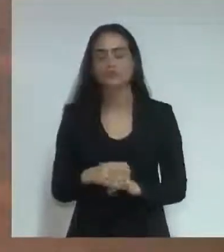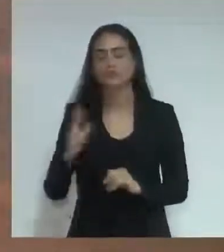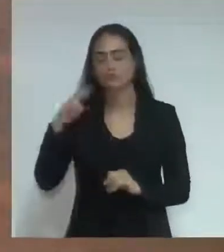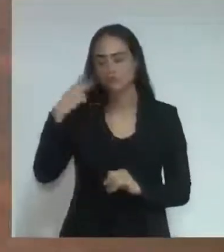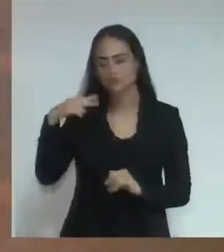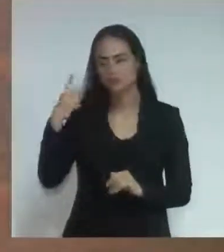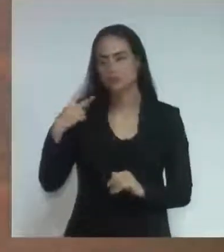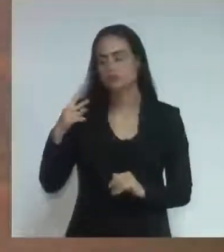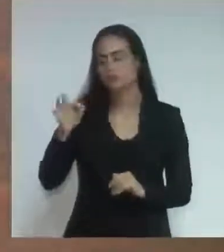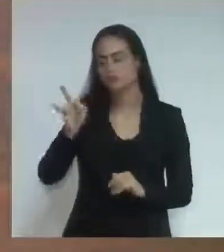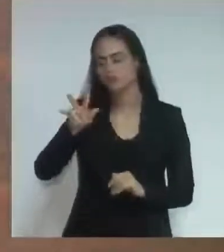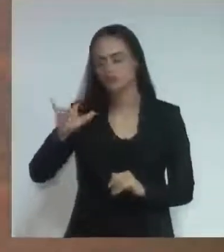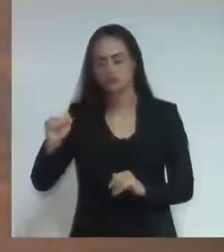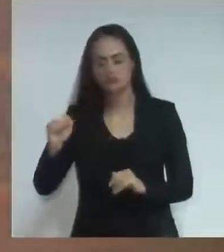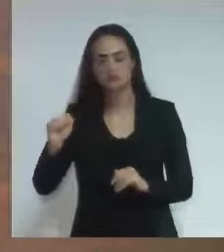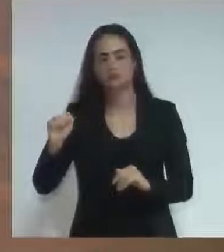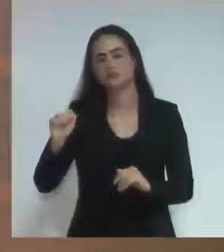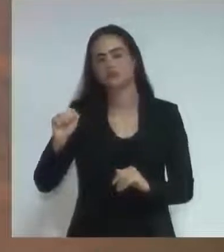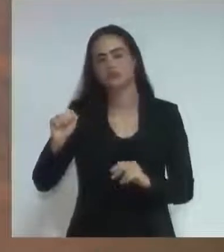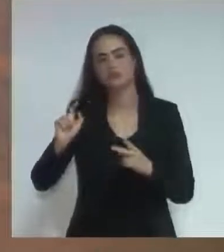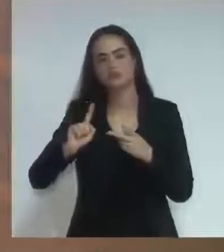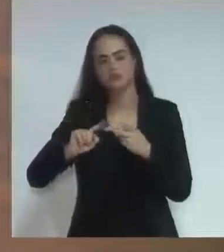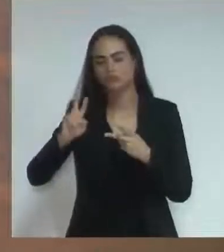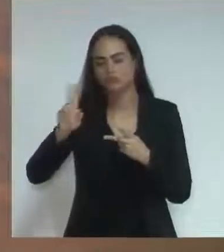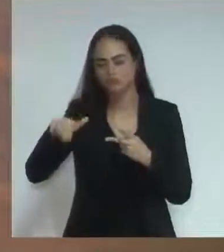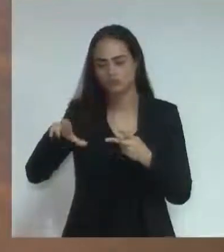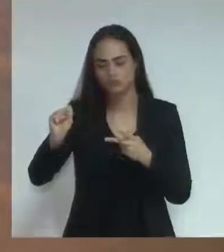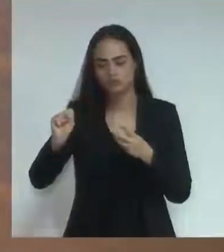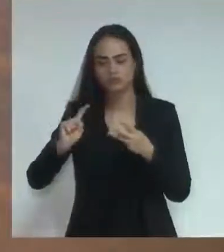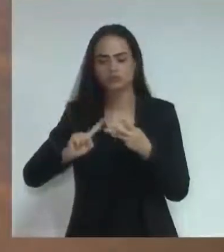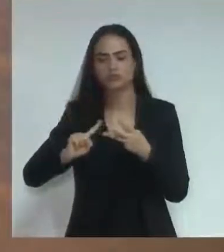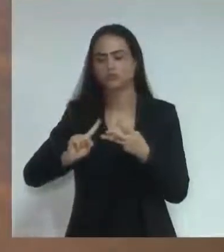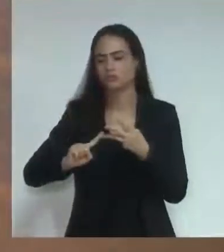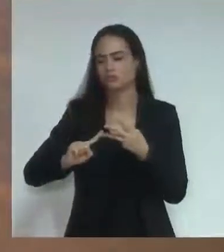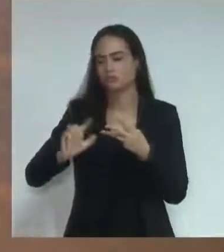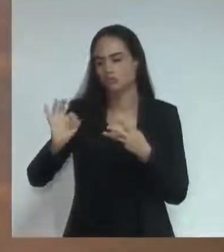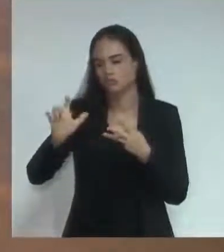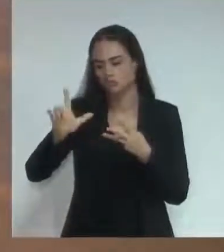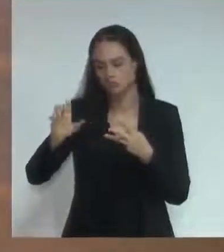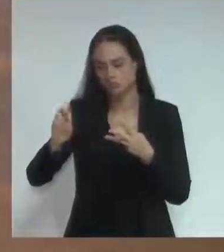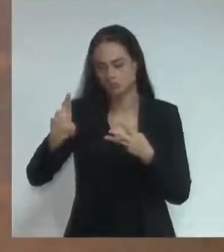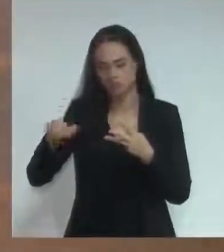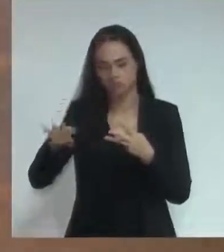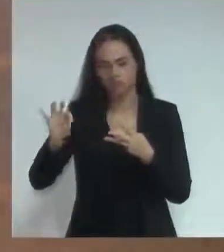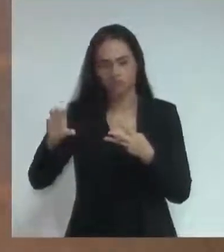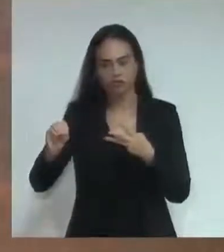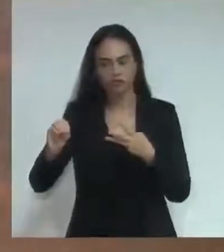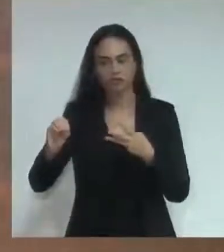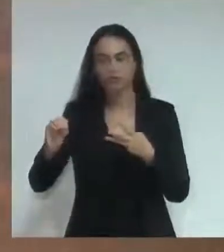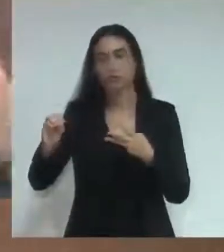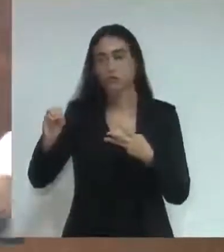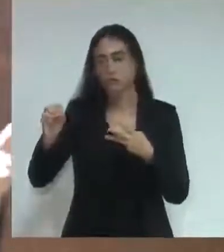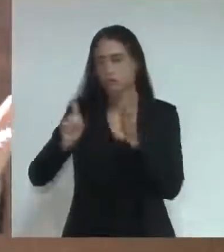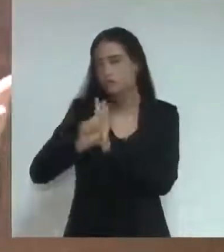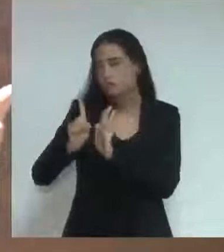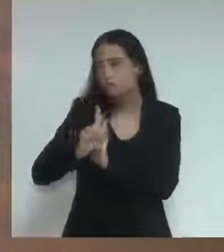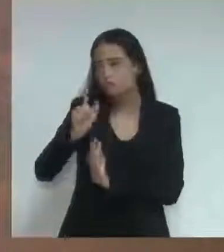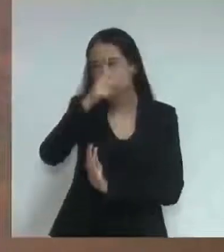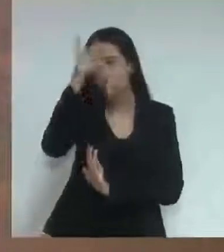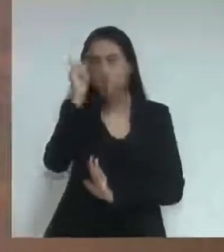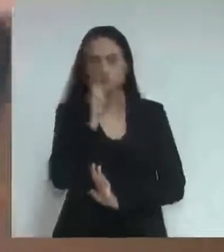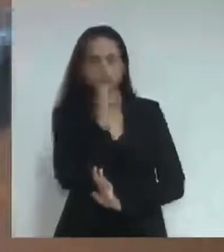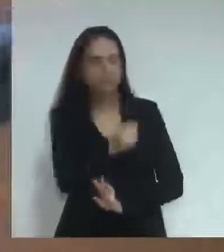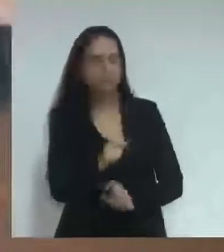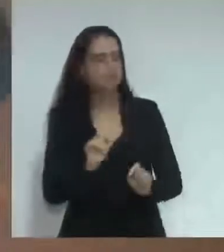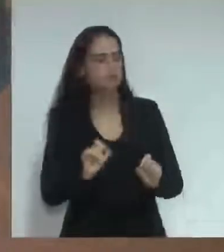Bittar e Florentino, o prefeito disse que a festa da uva era uma tradição, não tinha muito o que fazer,